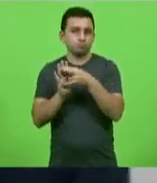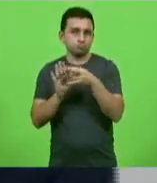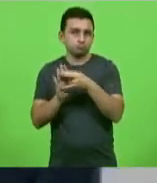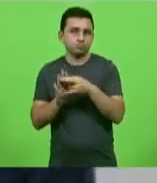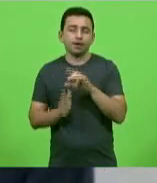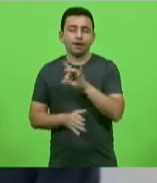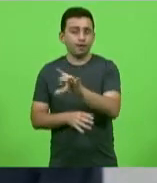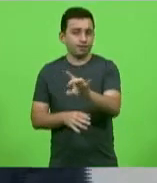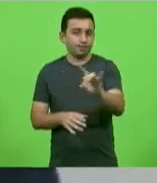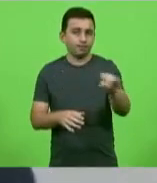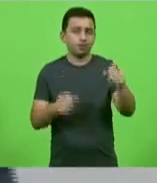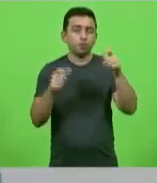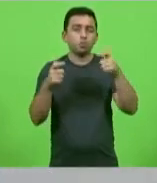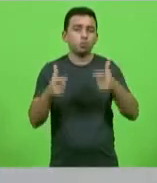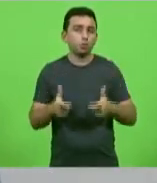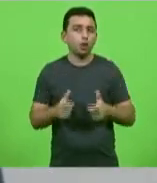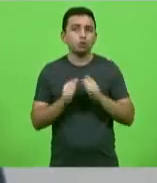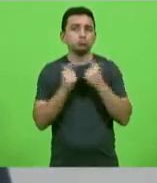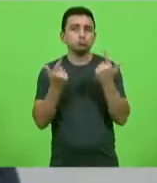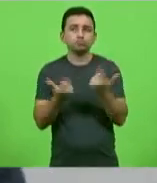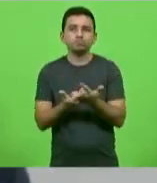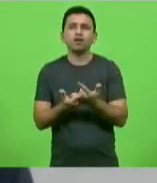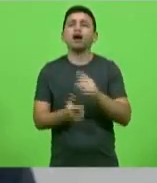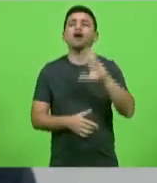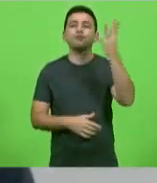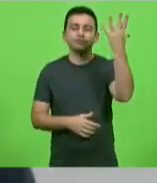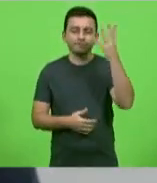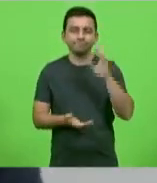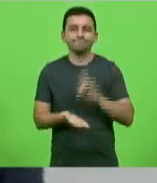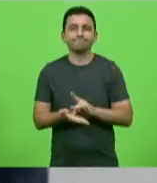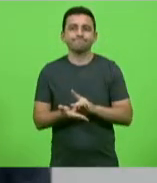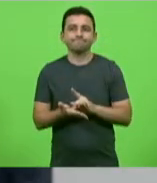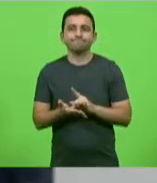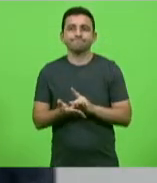casa legislativa. E me parece que aconteceu.